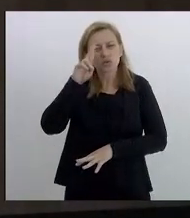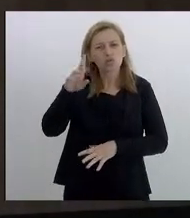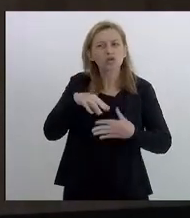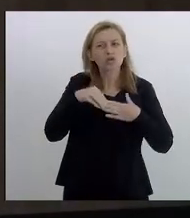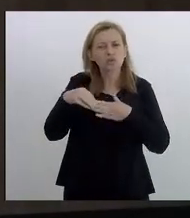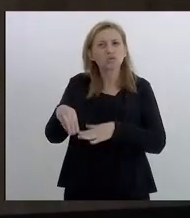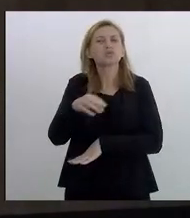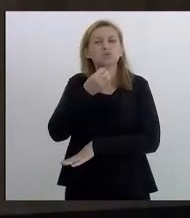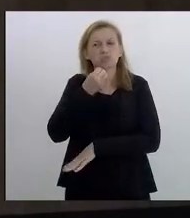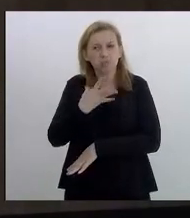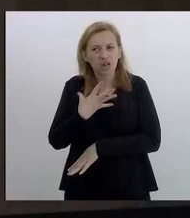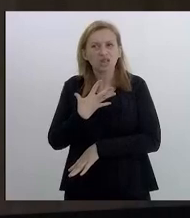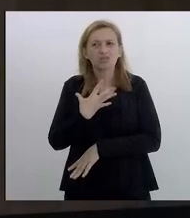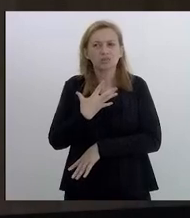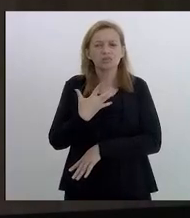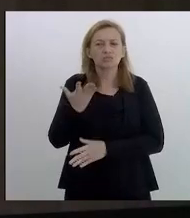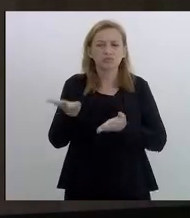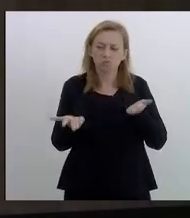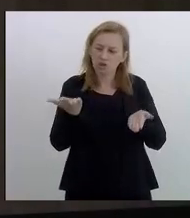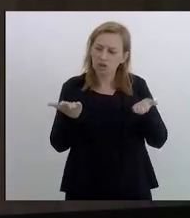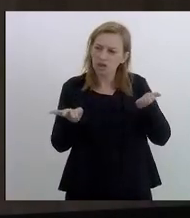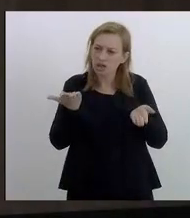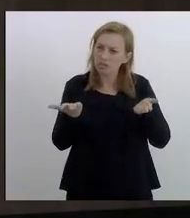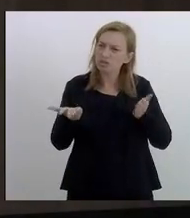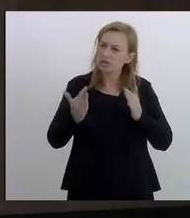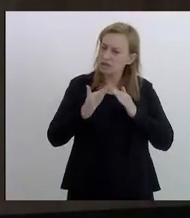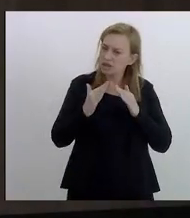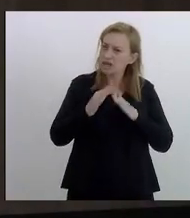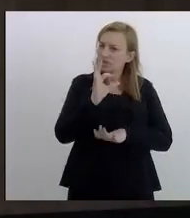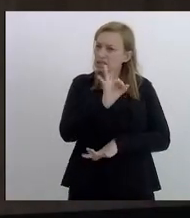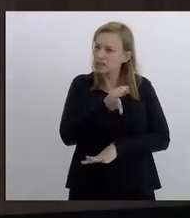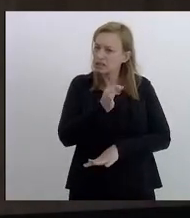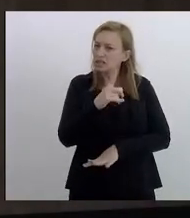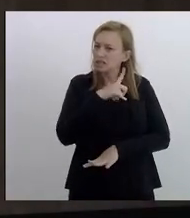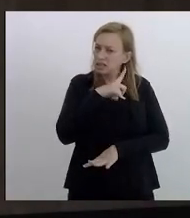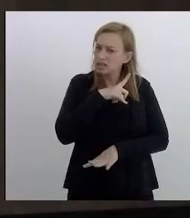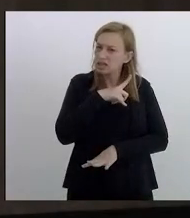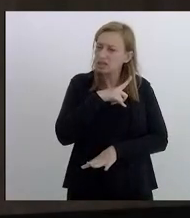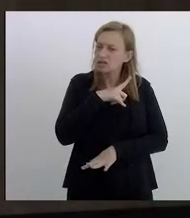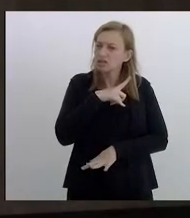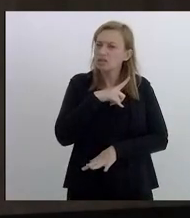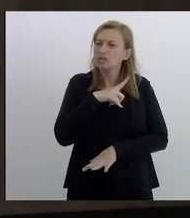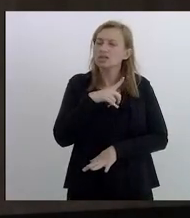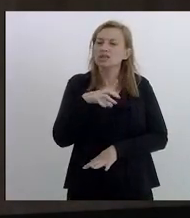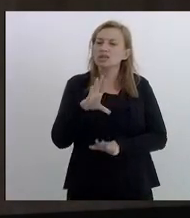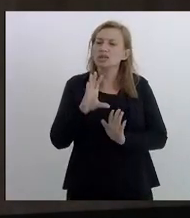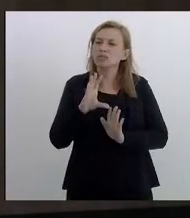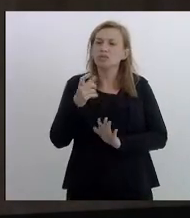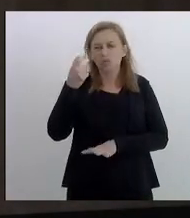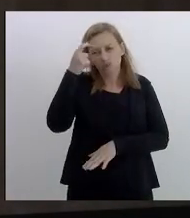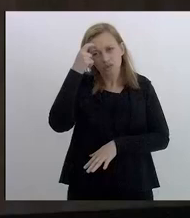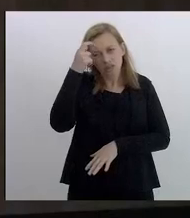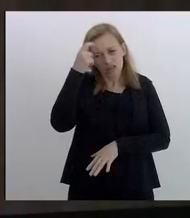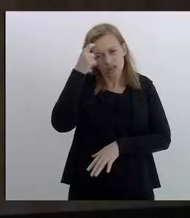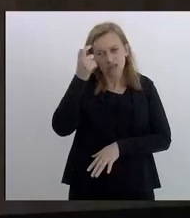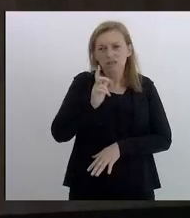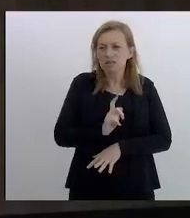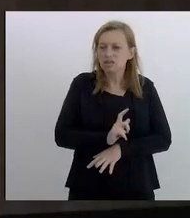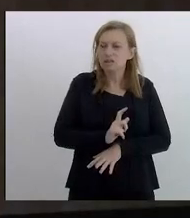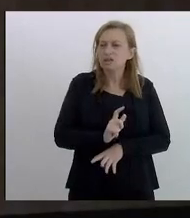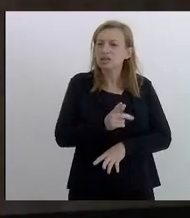conduzido muito bem, o senhor é um ponto de equilíbrio. Eu tenho certeza que há um consenso entre